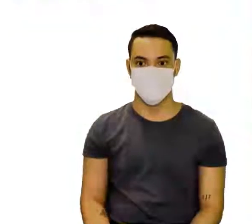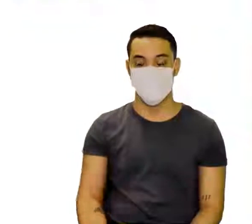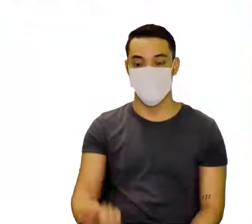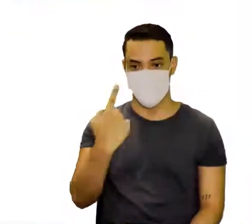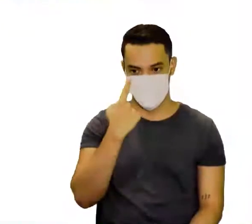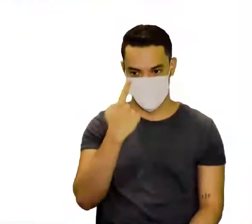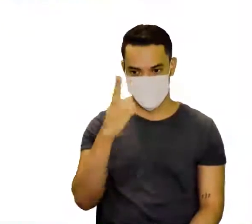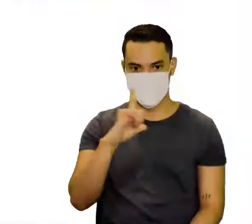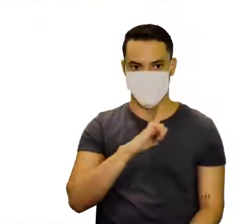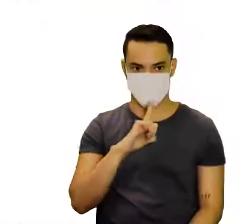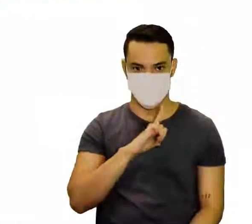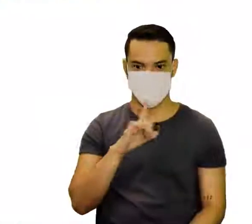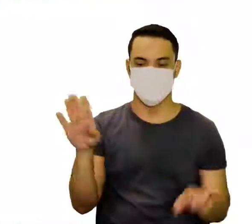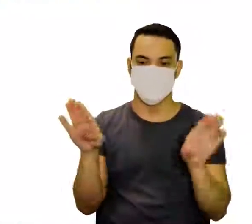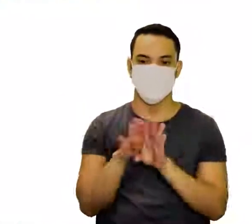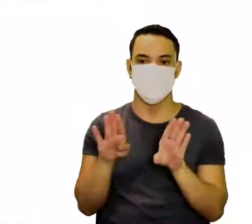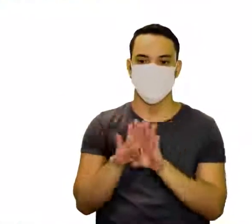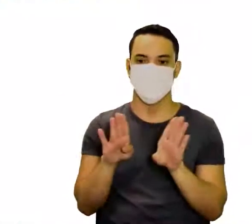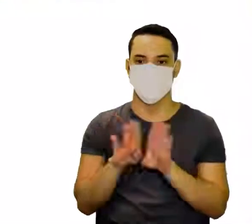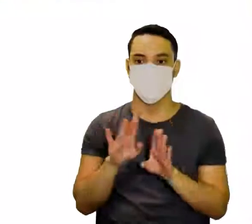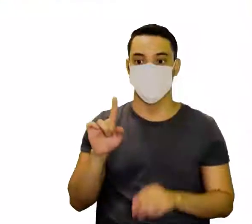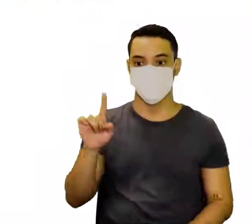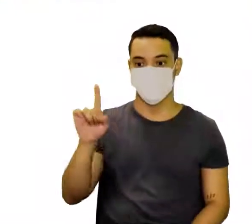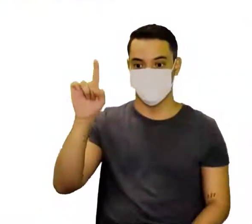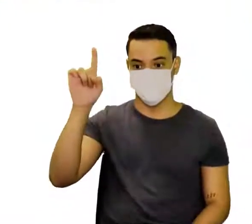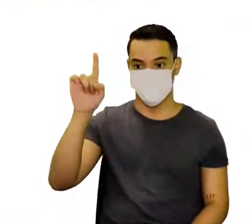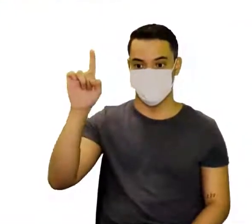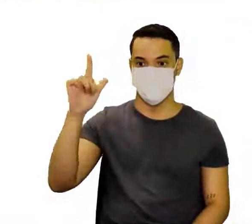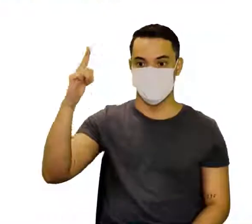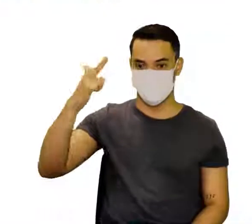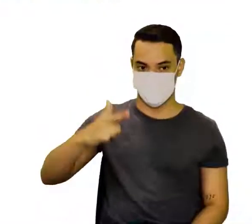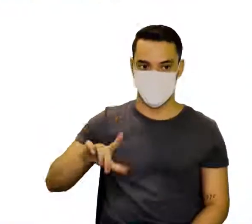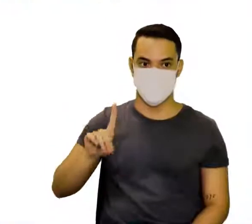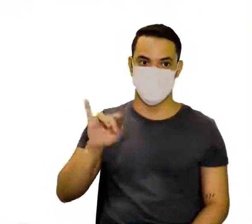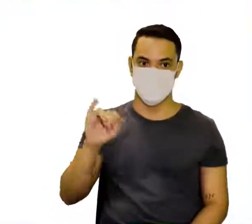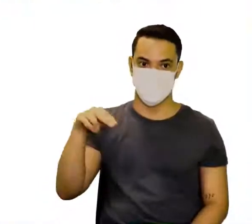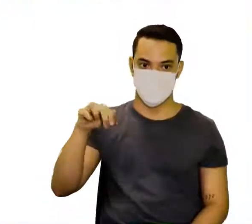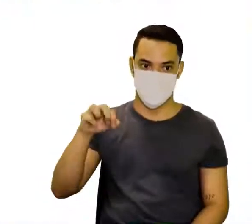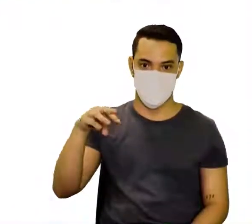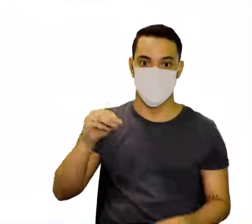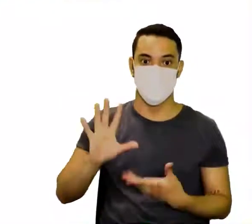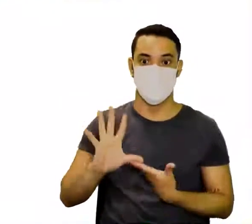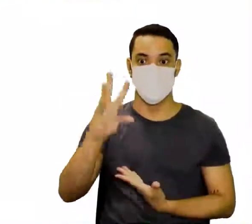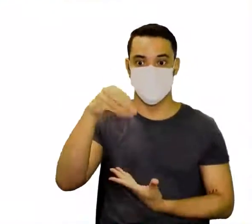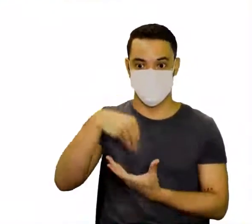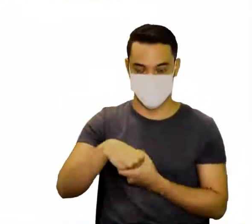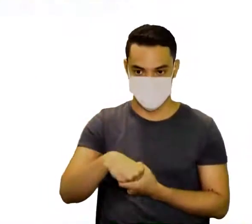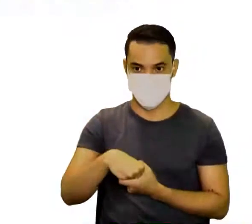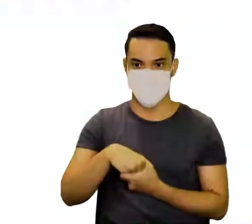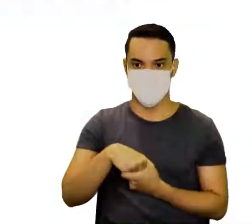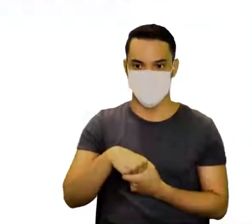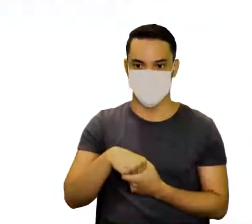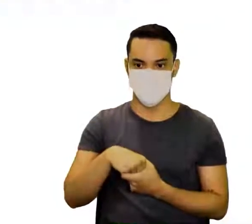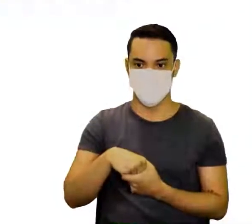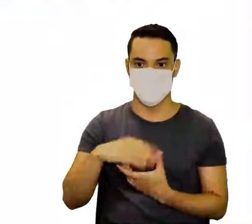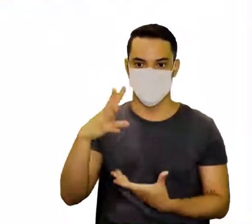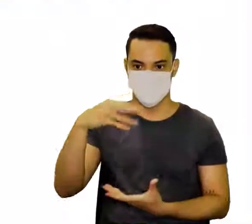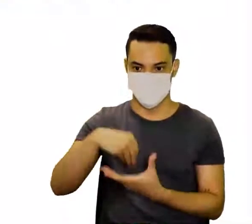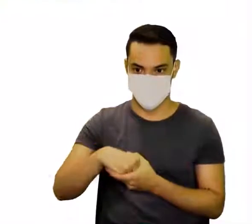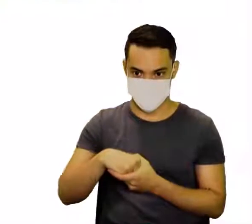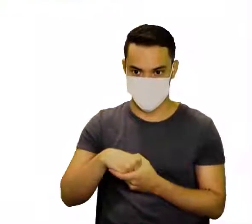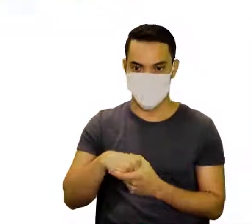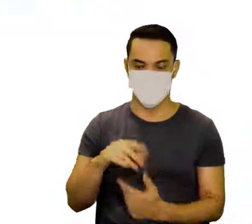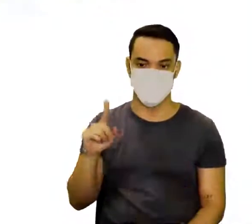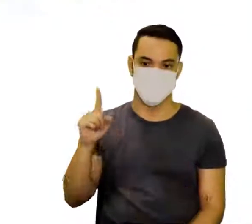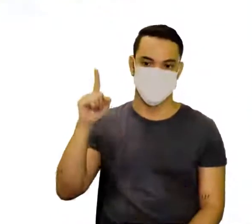nós temos aqui, ó, a figura novamente, ok? O dínamo, ele tá aqui dentro, tá, pessoal? Ó, ele tá aqui, ó, ok? Aqui